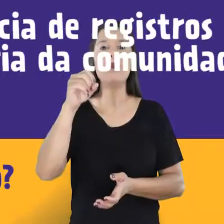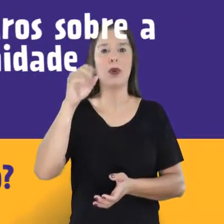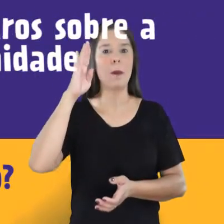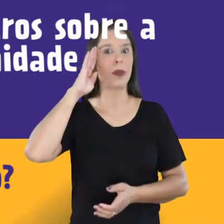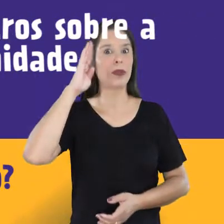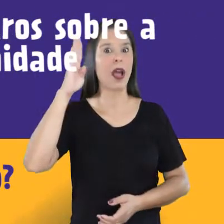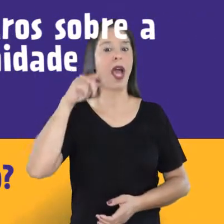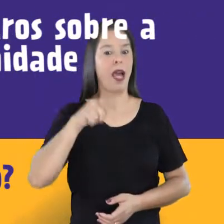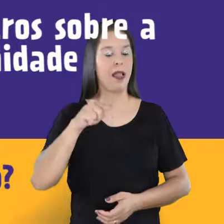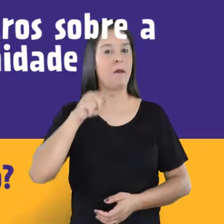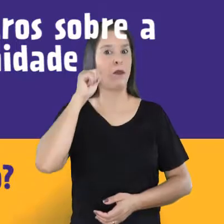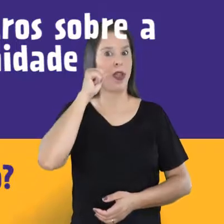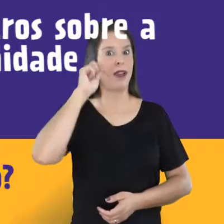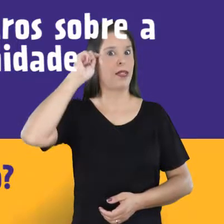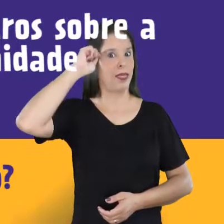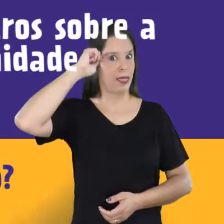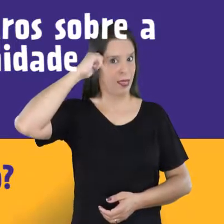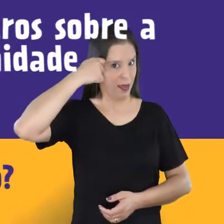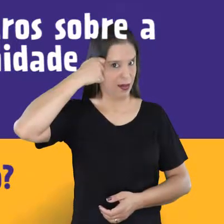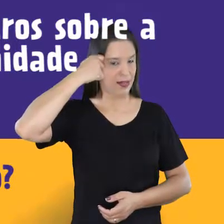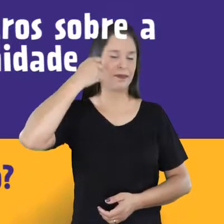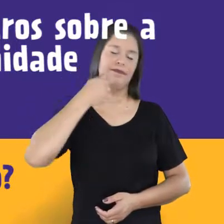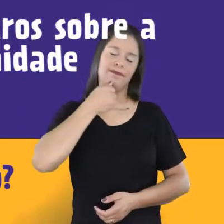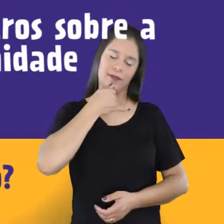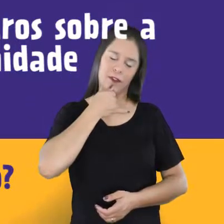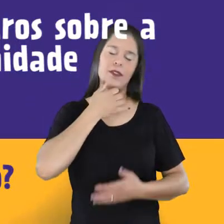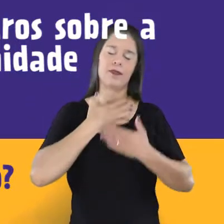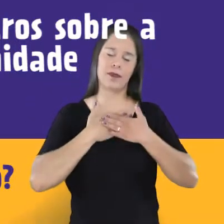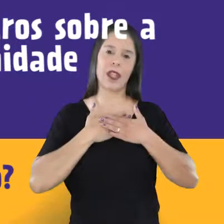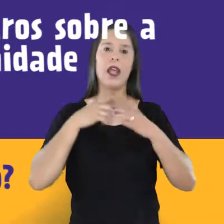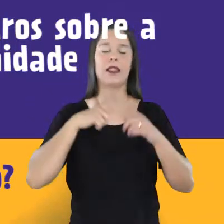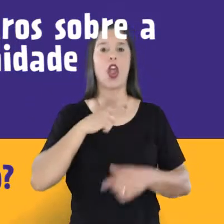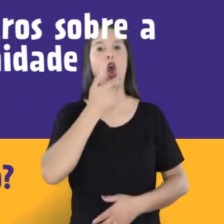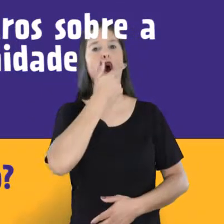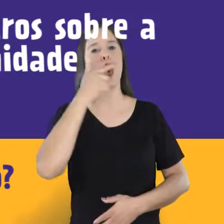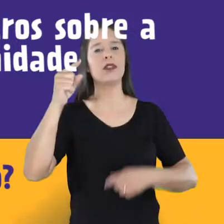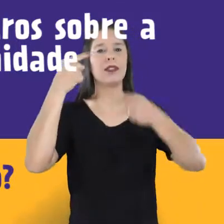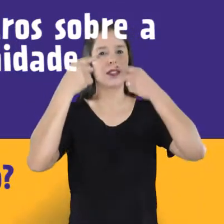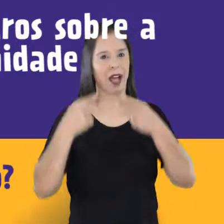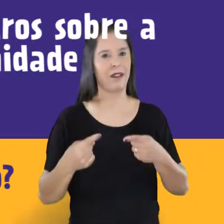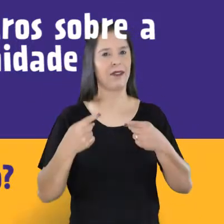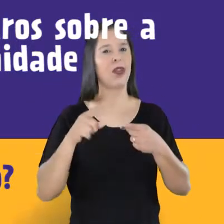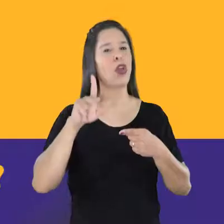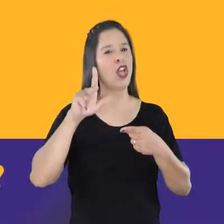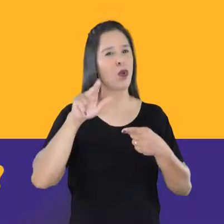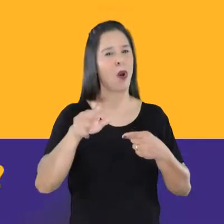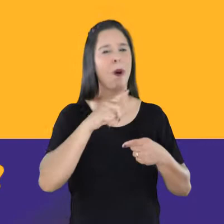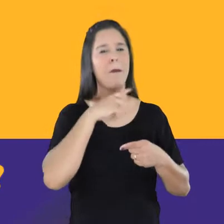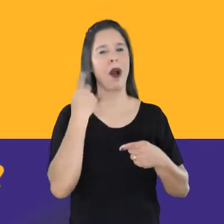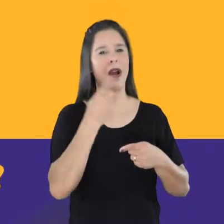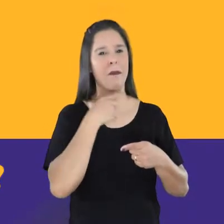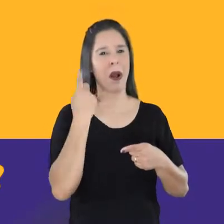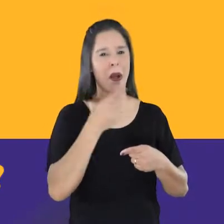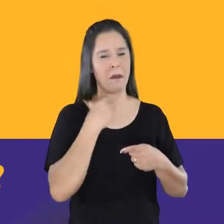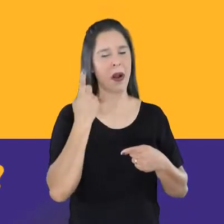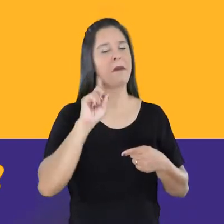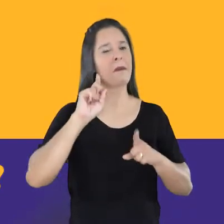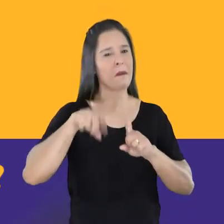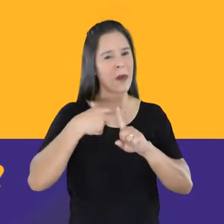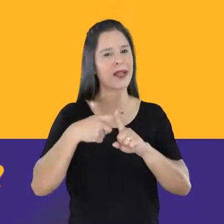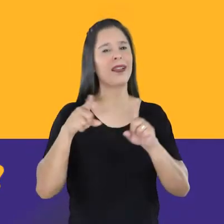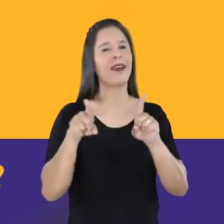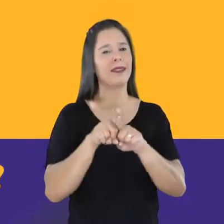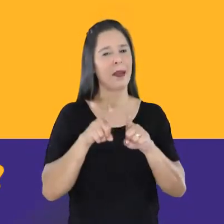mencionar o baixo volume de documentos, pesquisas e materiais de comunicação sobre a história do morro. Outro dado